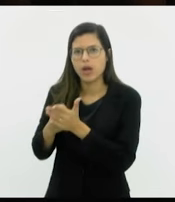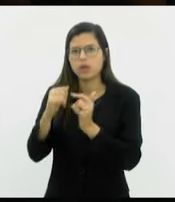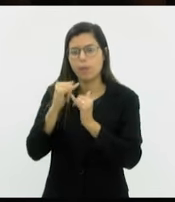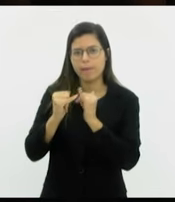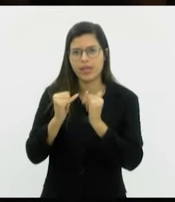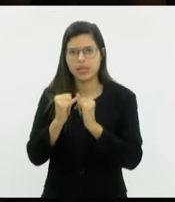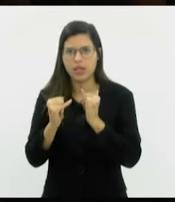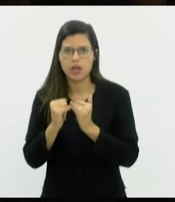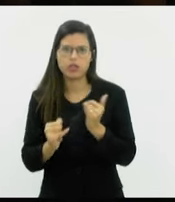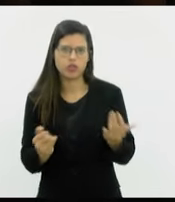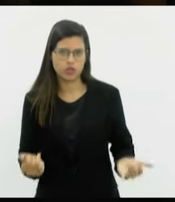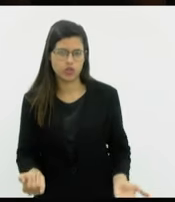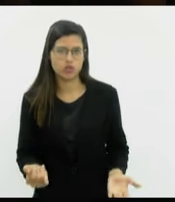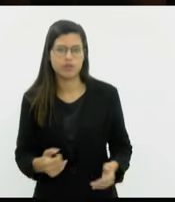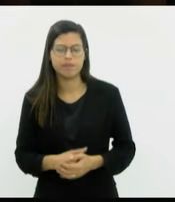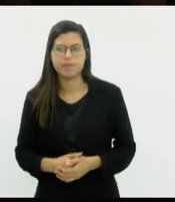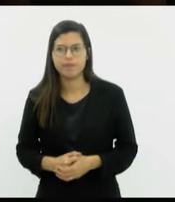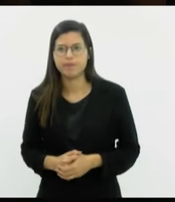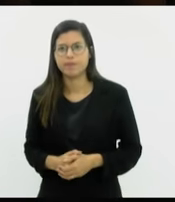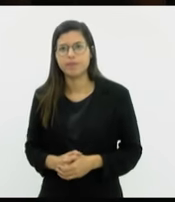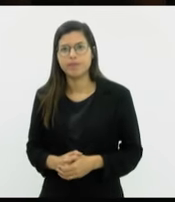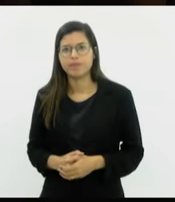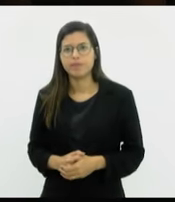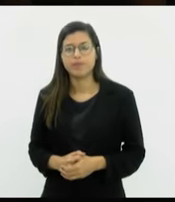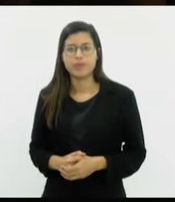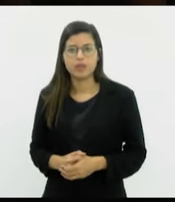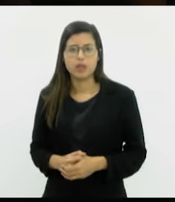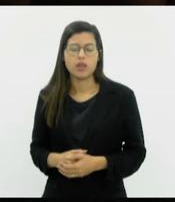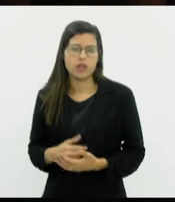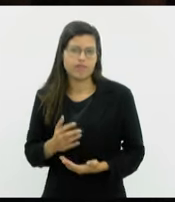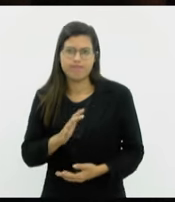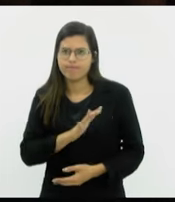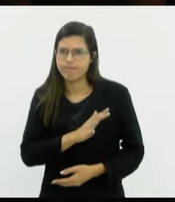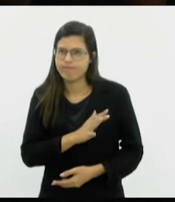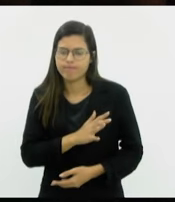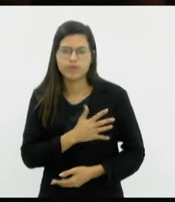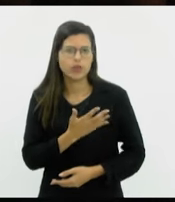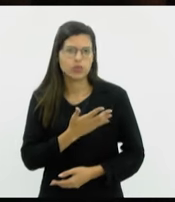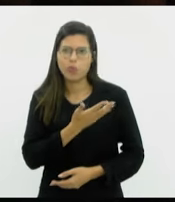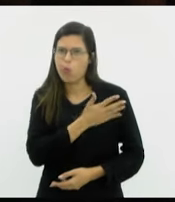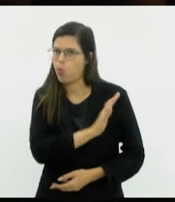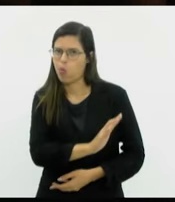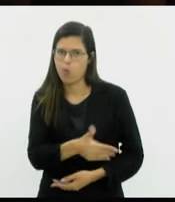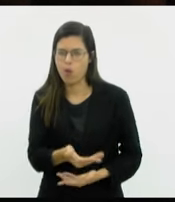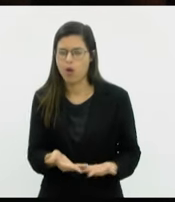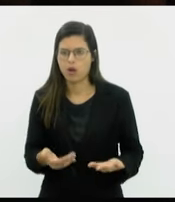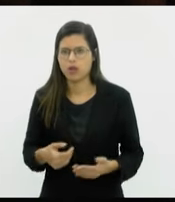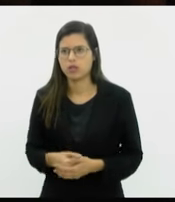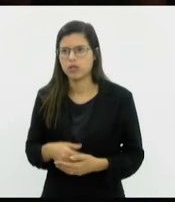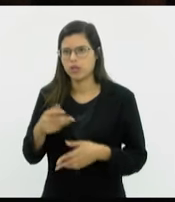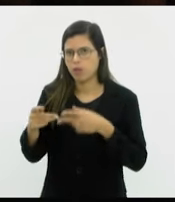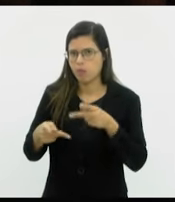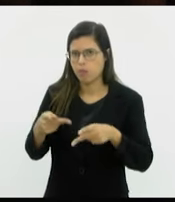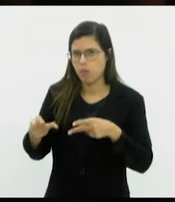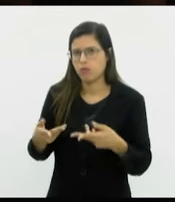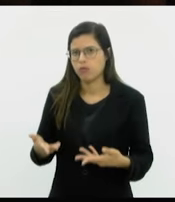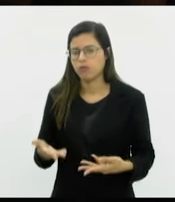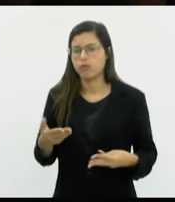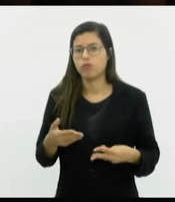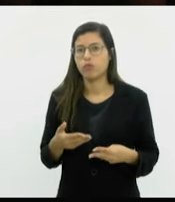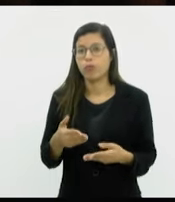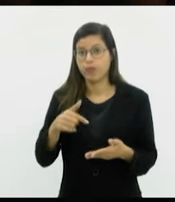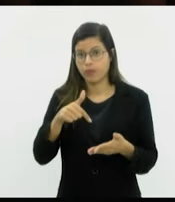IPVA, o que gera muita insatisfação na nossa população. E realmente, essa taxa